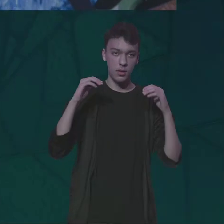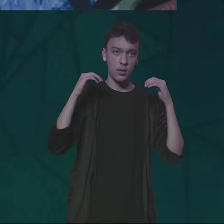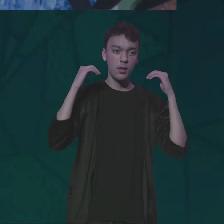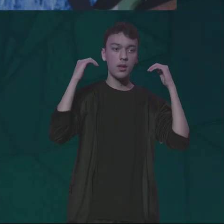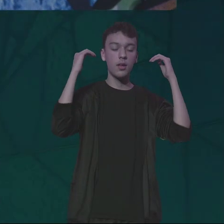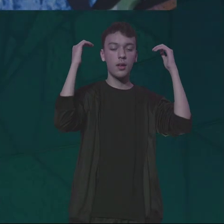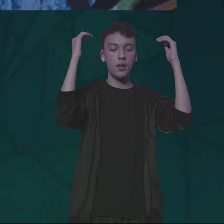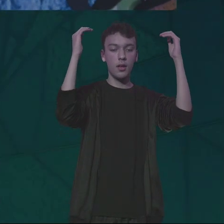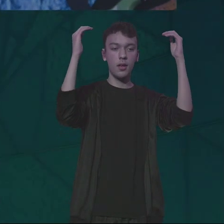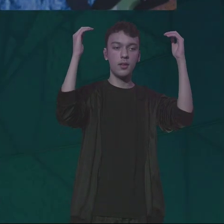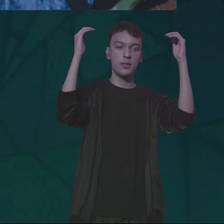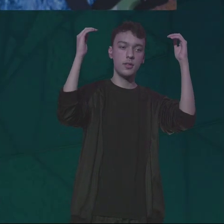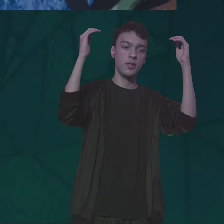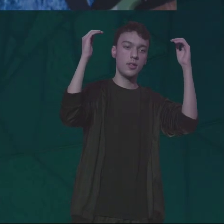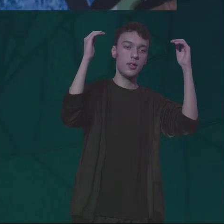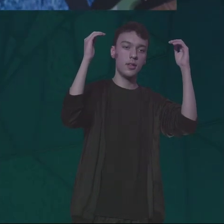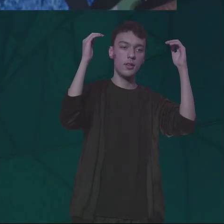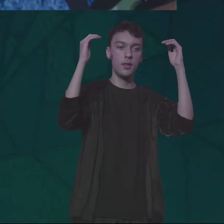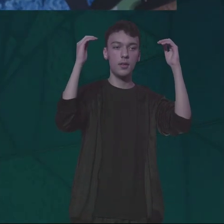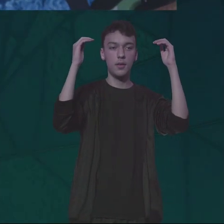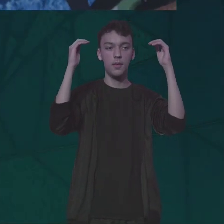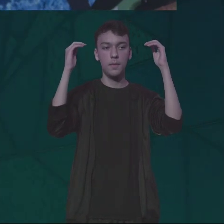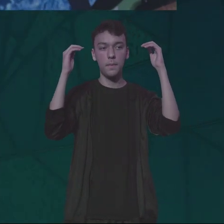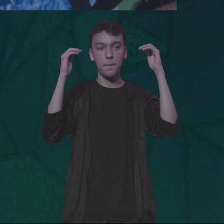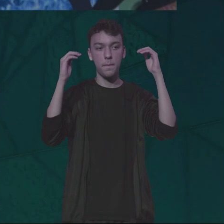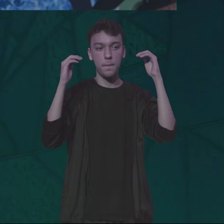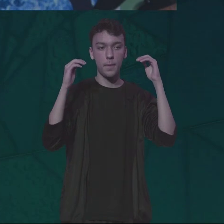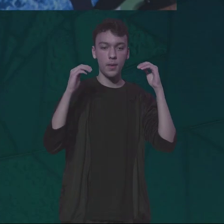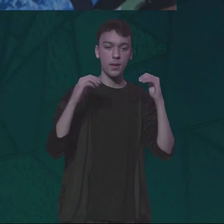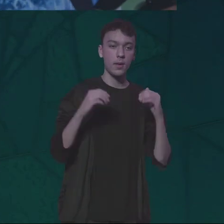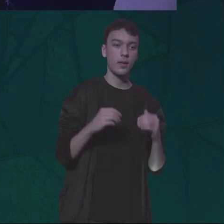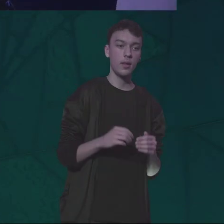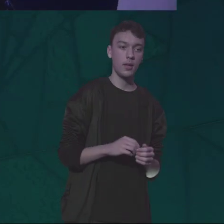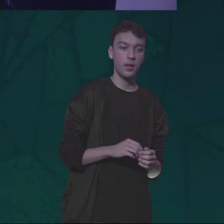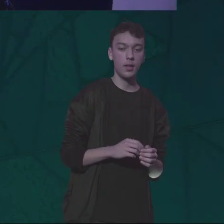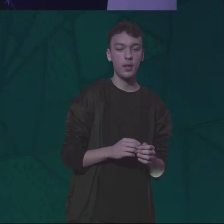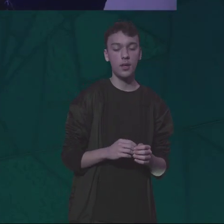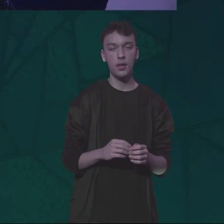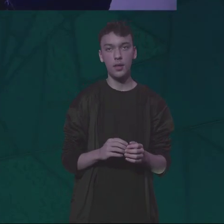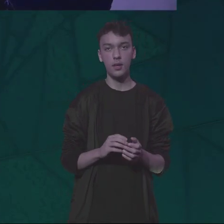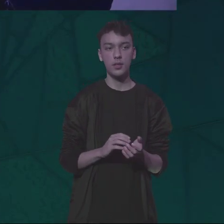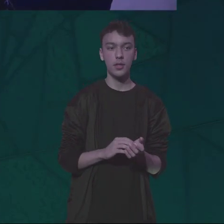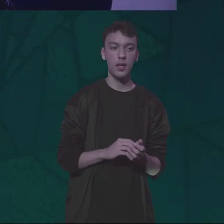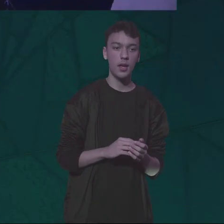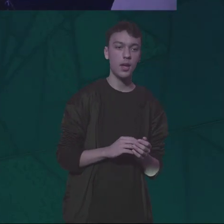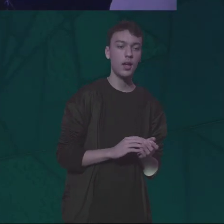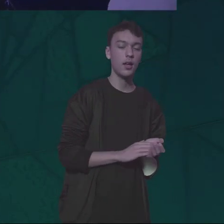Thank you.